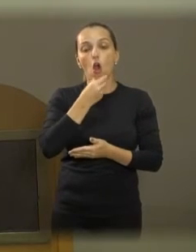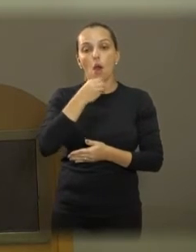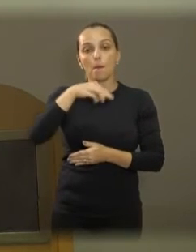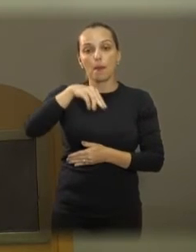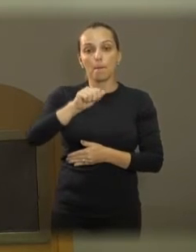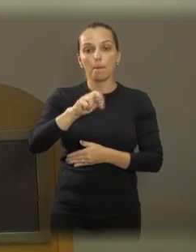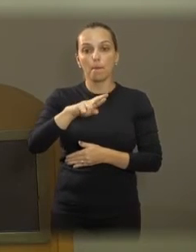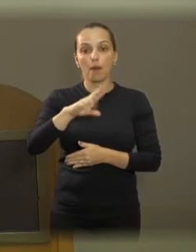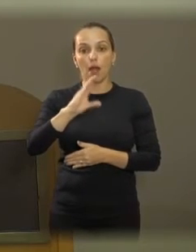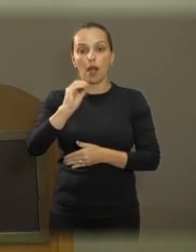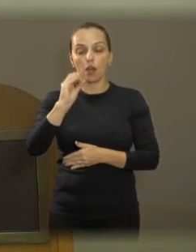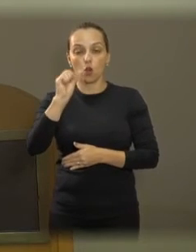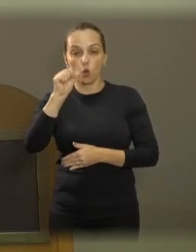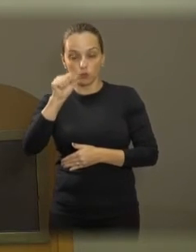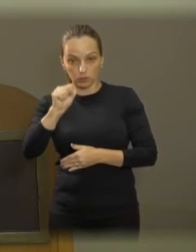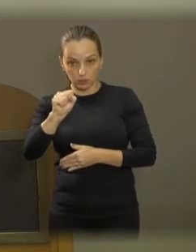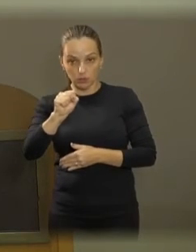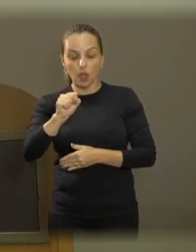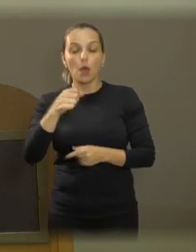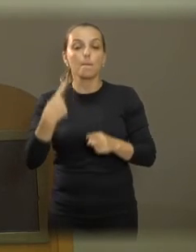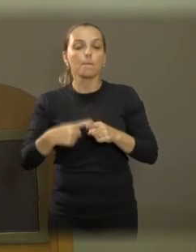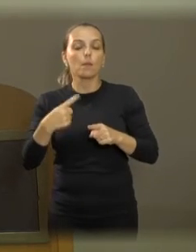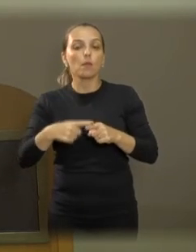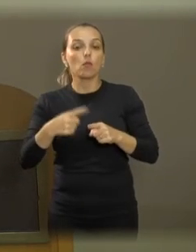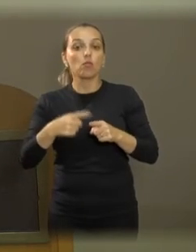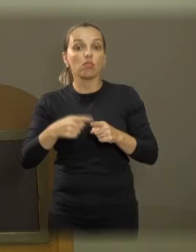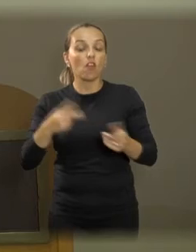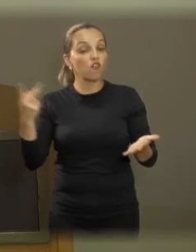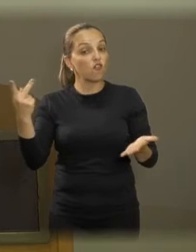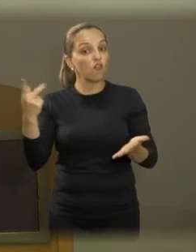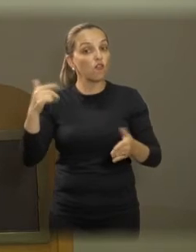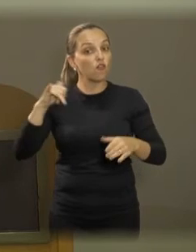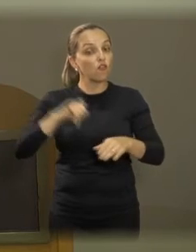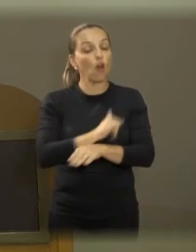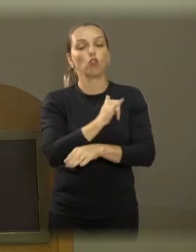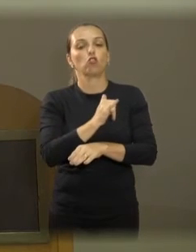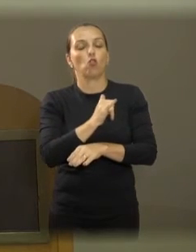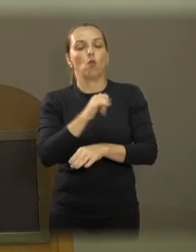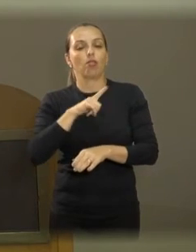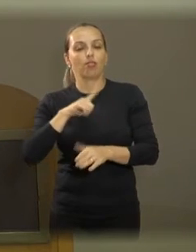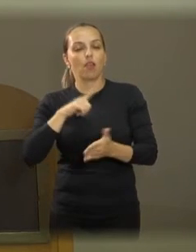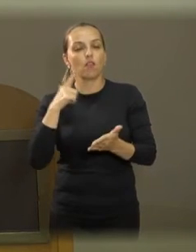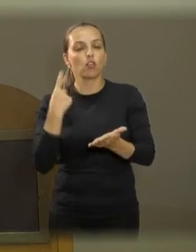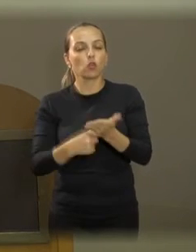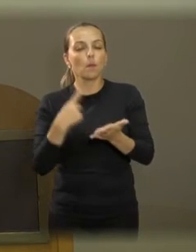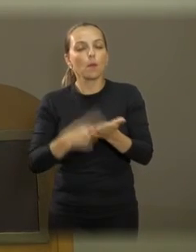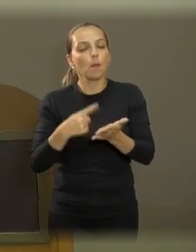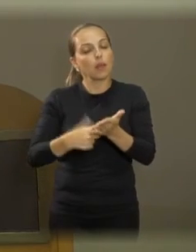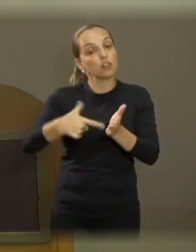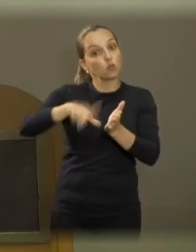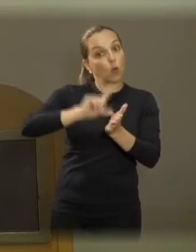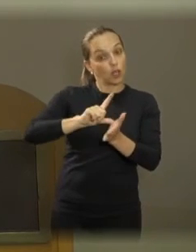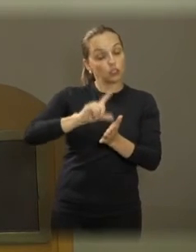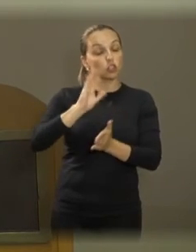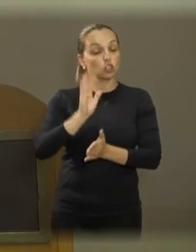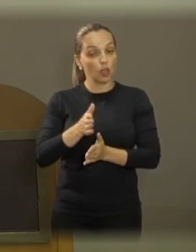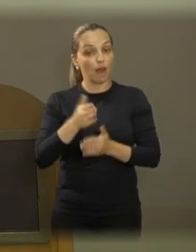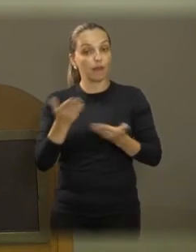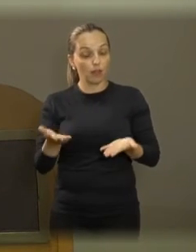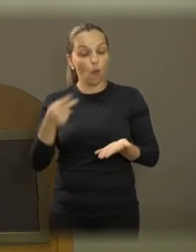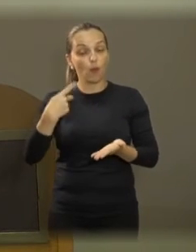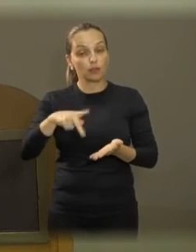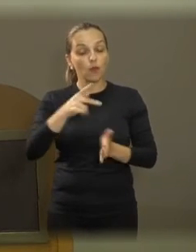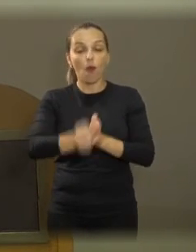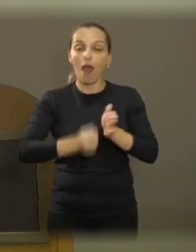anteriores também não pôde estar presente. Queria muito, porque Araraquara é uma cidade que a gente tem muito carinho,